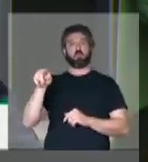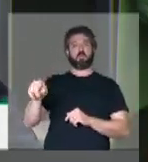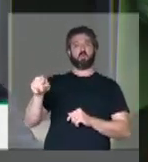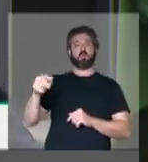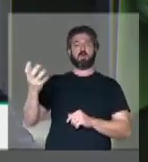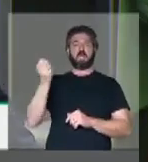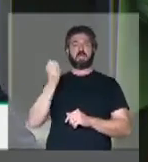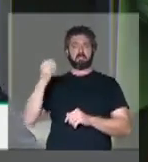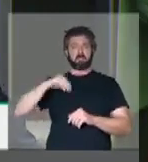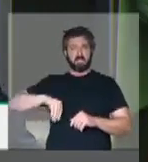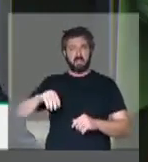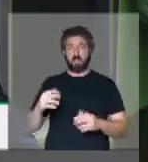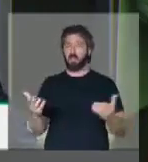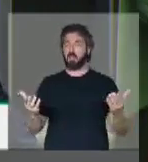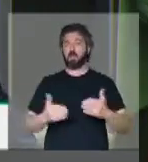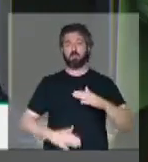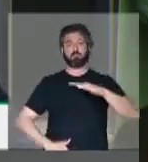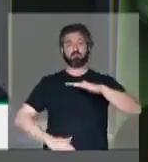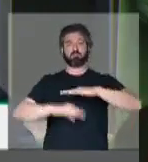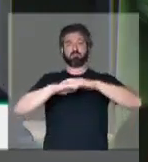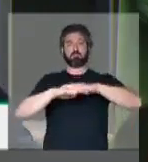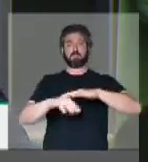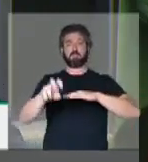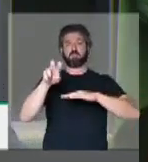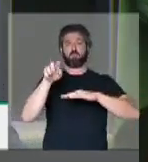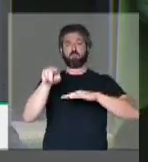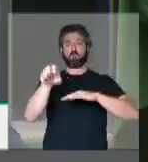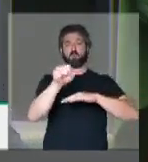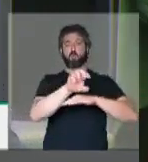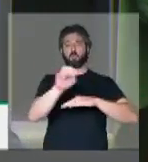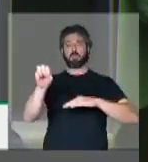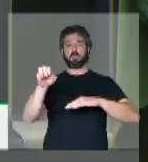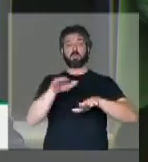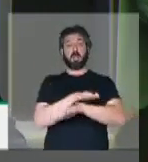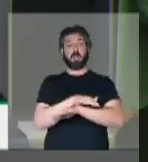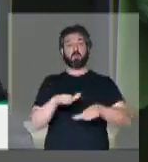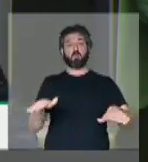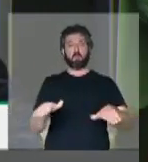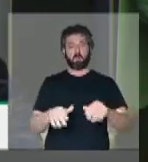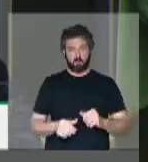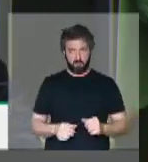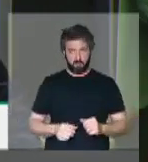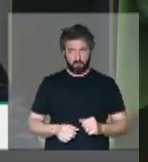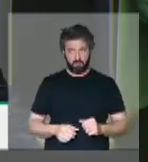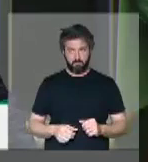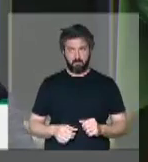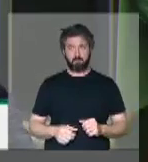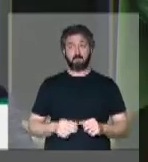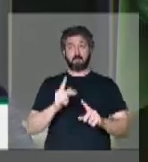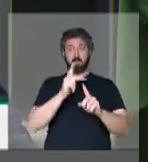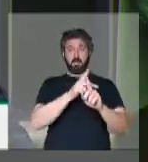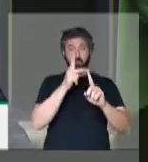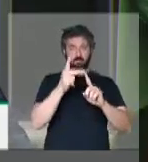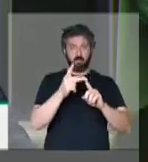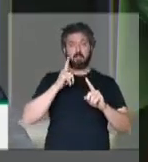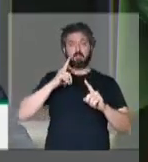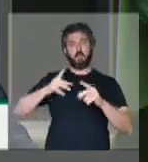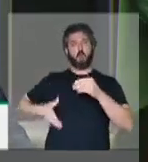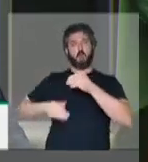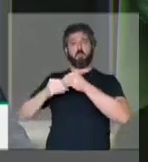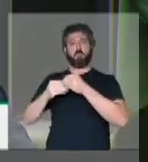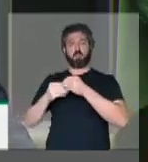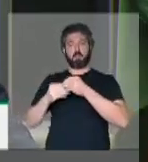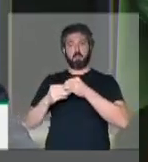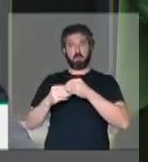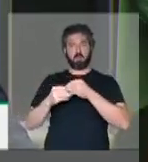vai. Hoje, o salário base, 5.800. Na Bahia, nós temos uma previdência